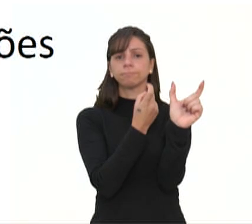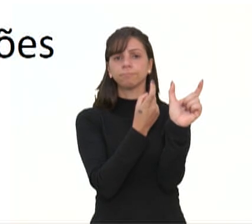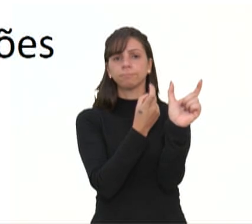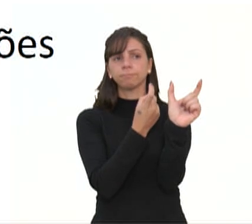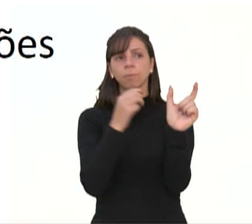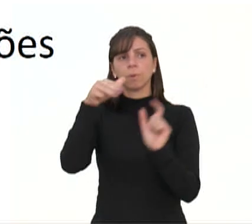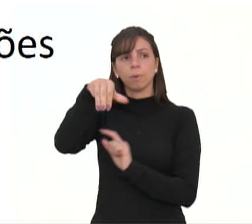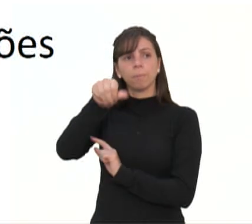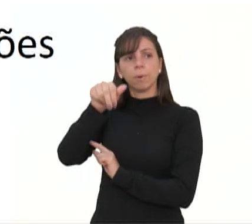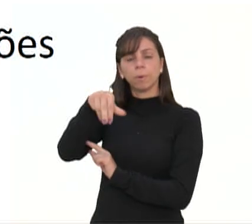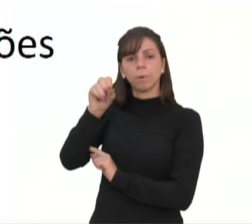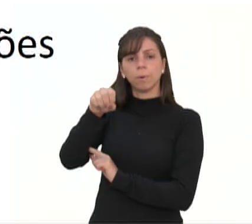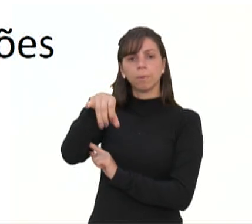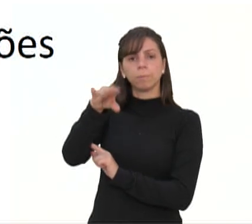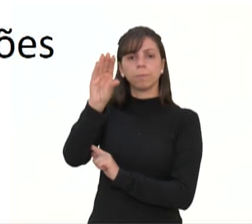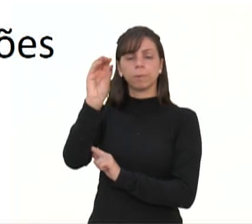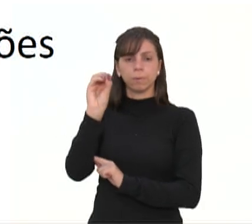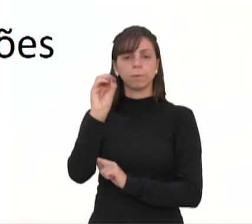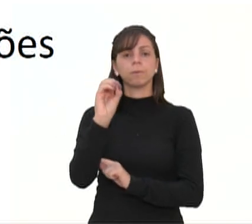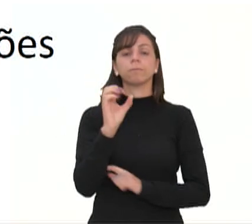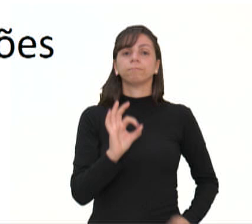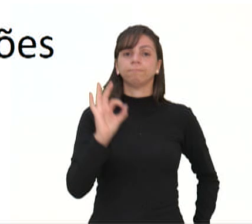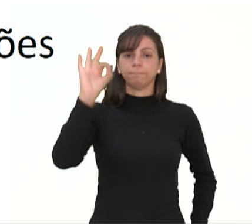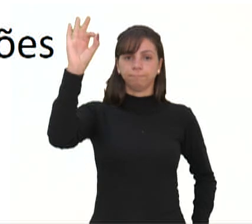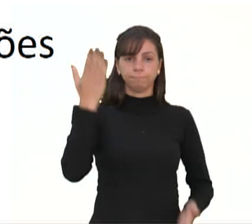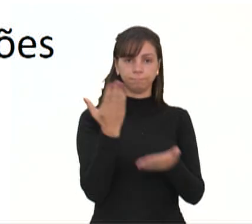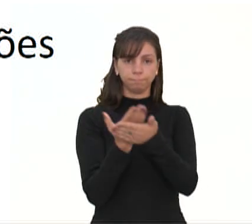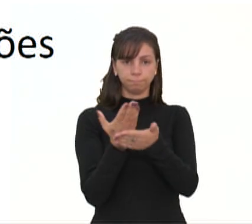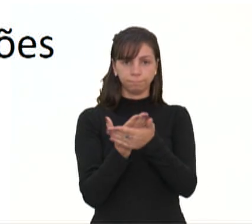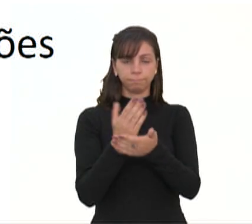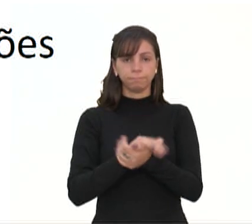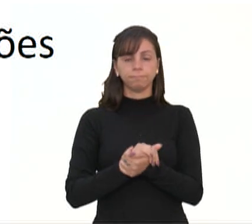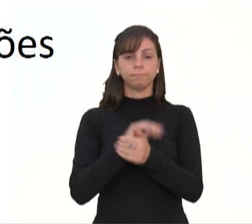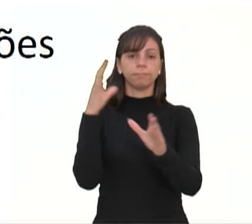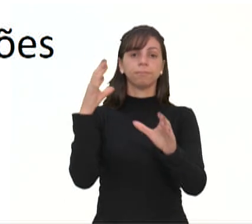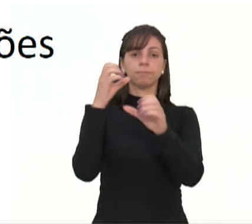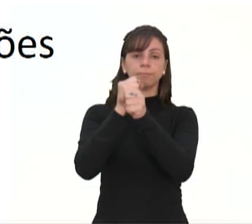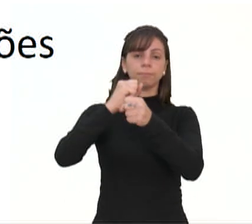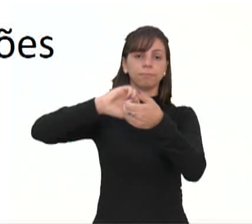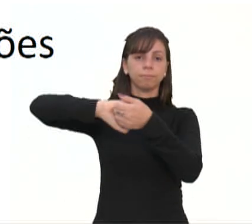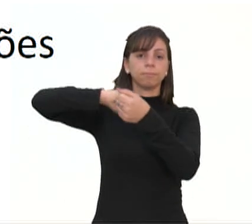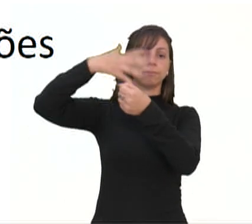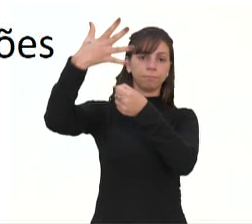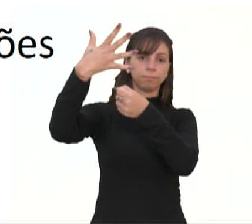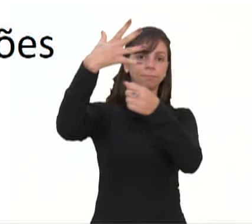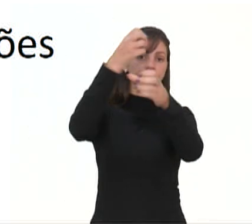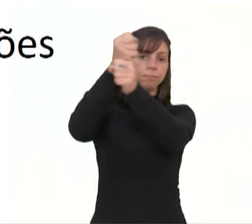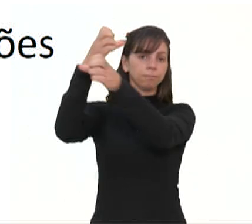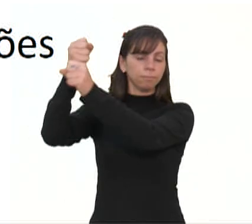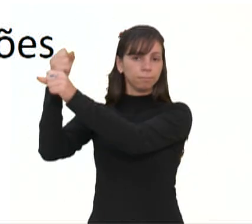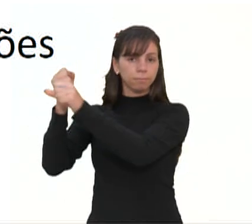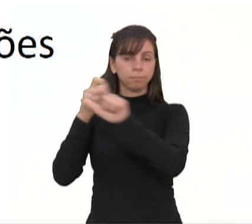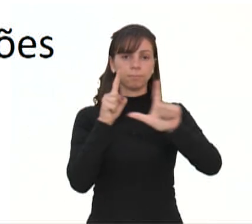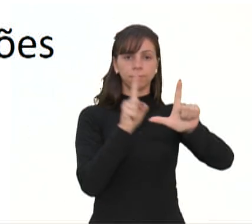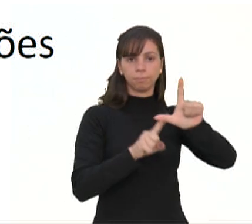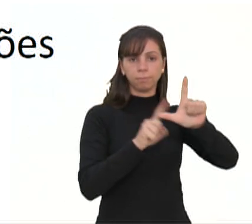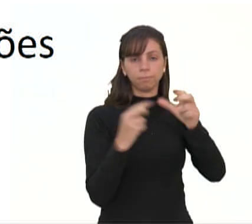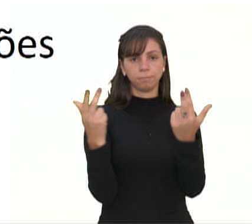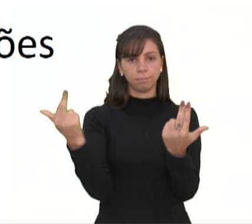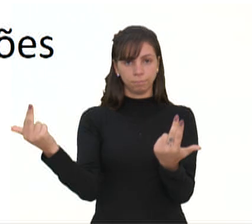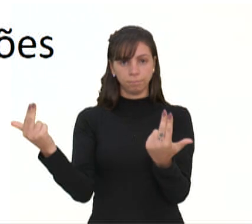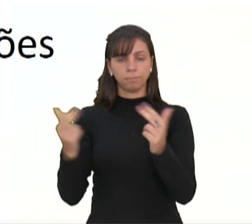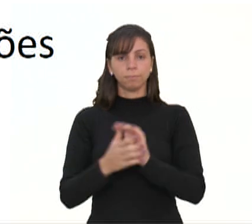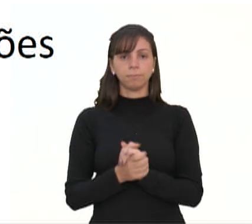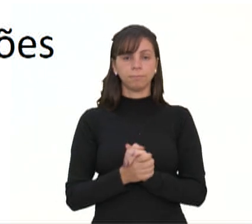Monômios. Nós estudamos o grau de um monômio, que é o quê? A soma de todos os expoentes das letras desse